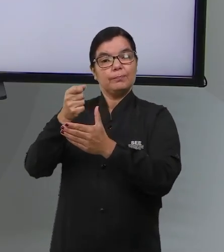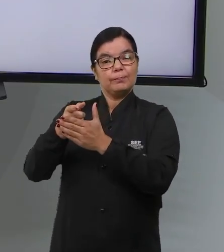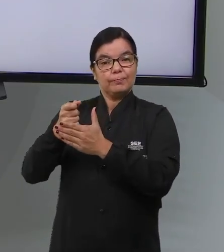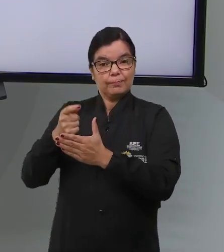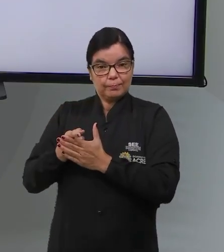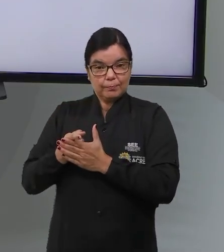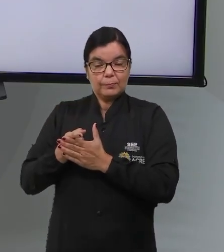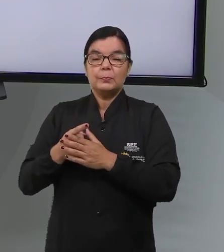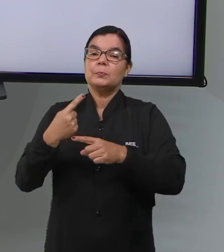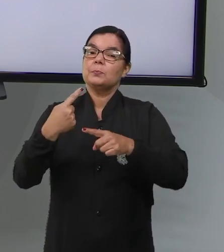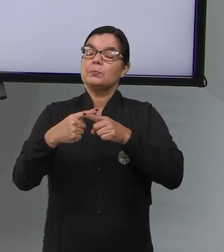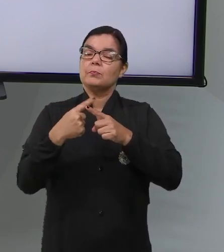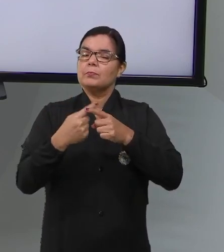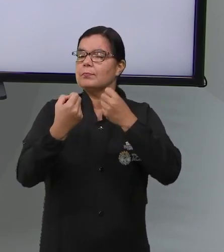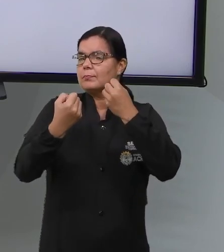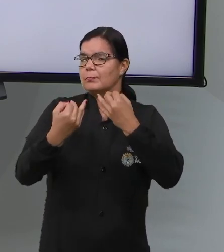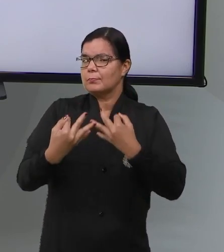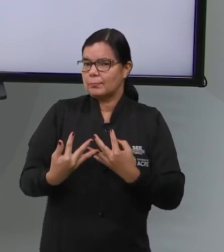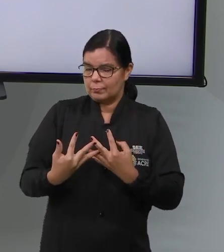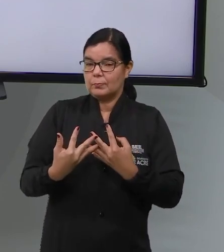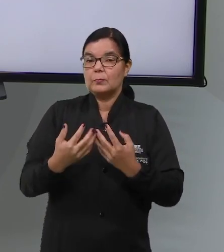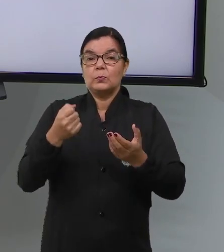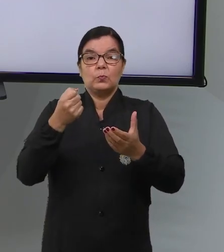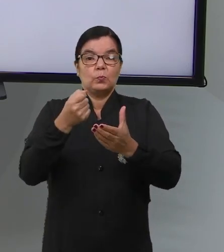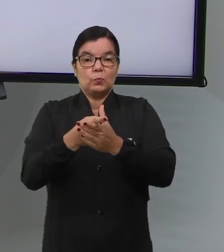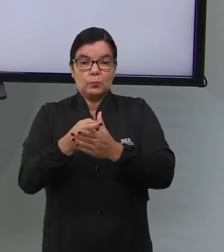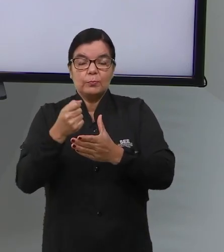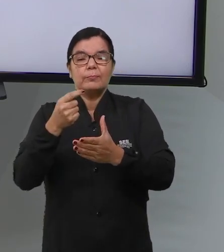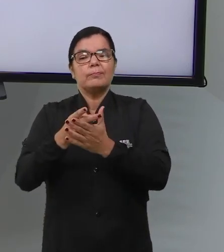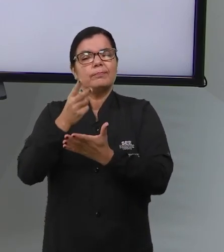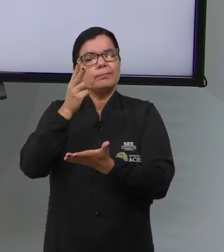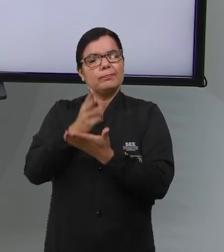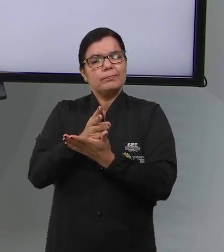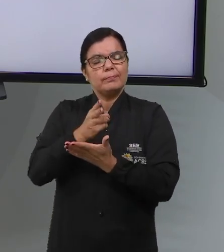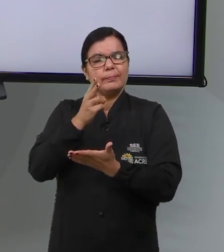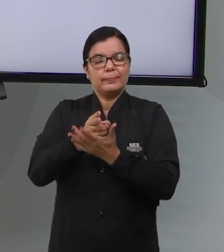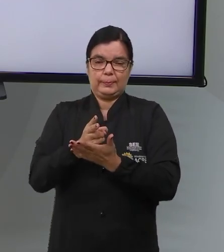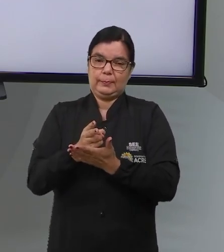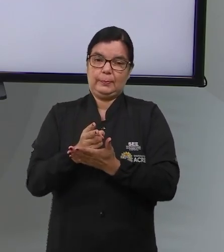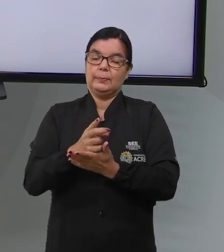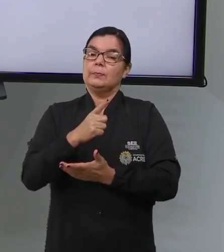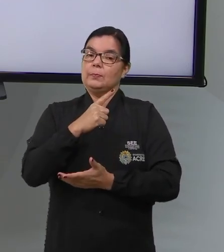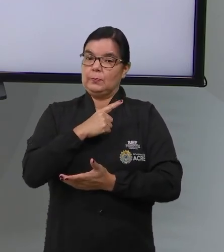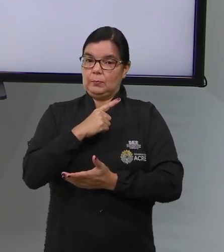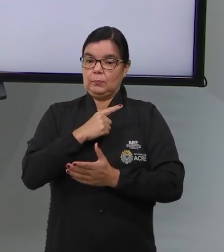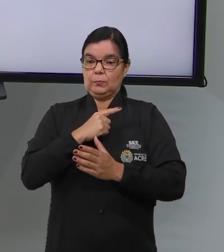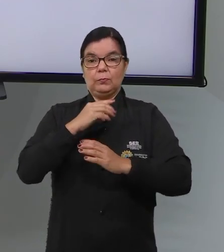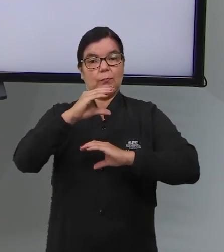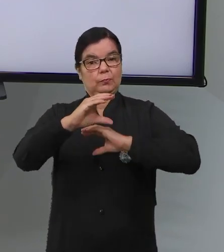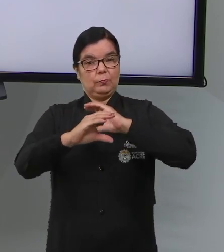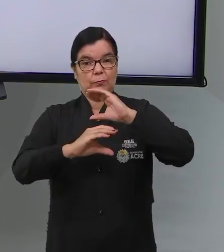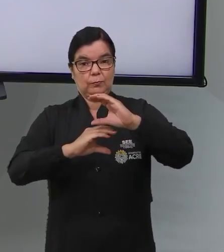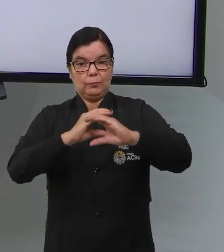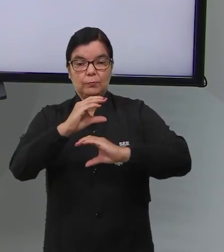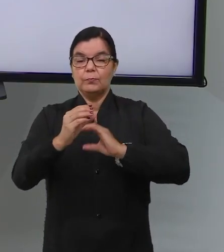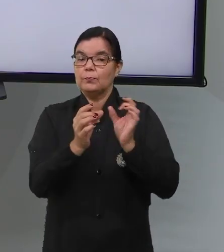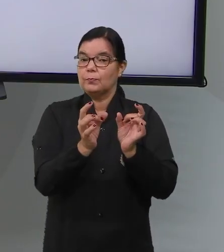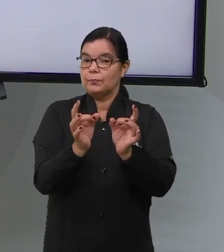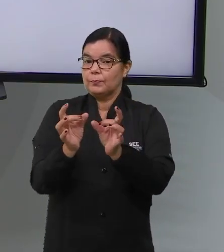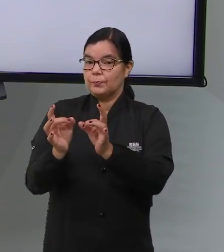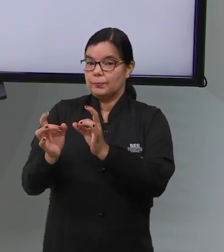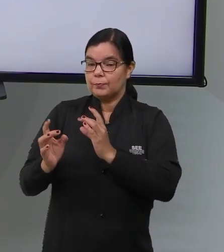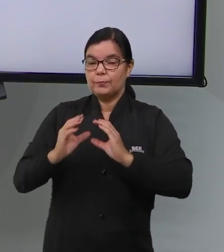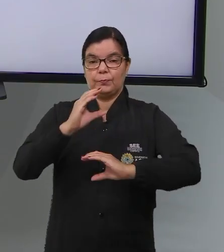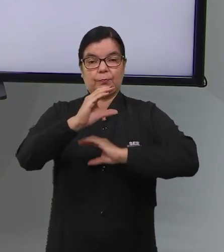consumidora. Ou por que não dizer, consumir constantemente. Então, eu tenho um ciclo de comercialização, eu